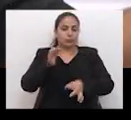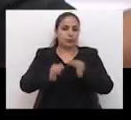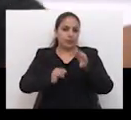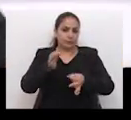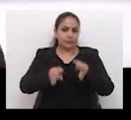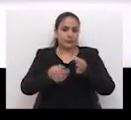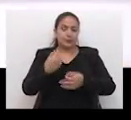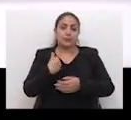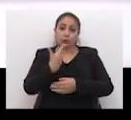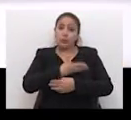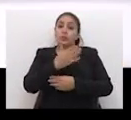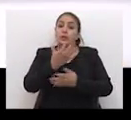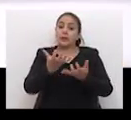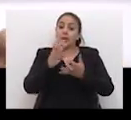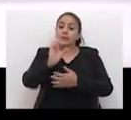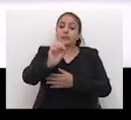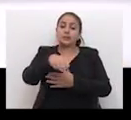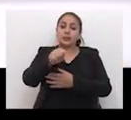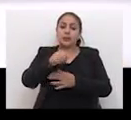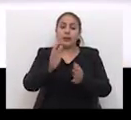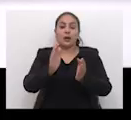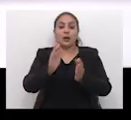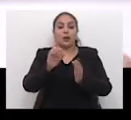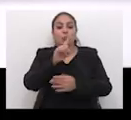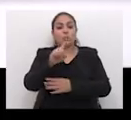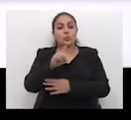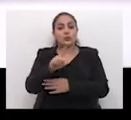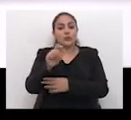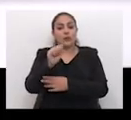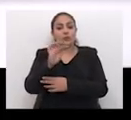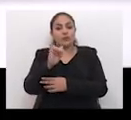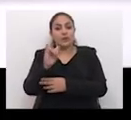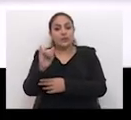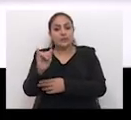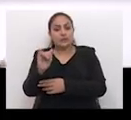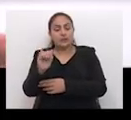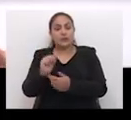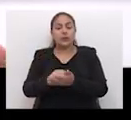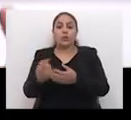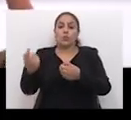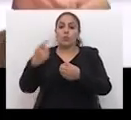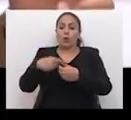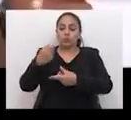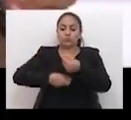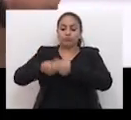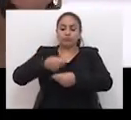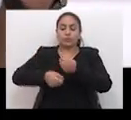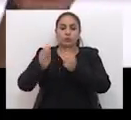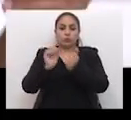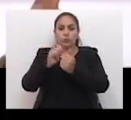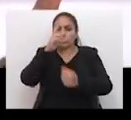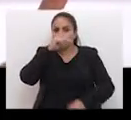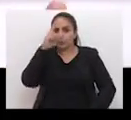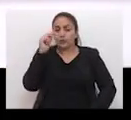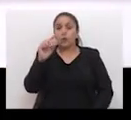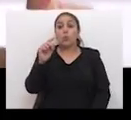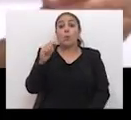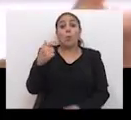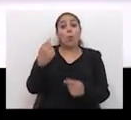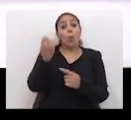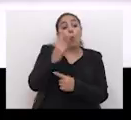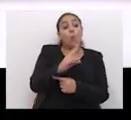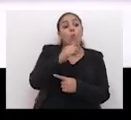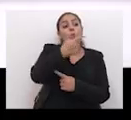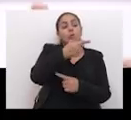Poder Judiciário, mas nós queremos sim que a Comercial Zafari retome as negociações com o Executivo ou